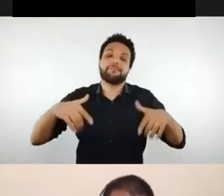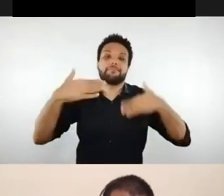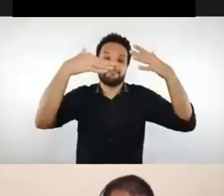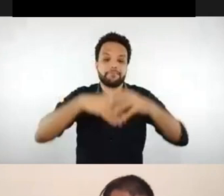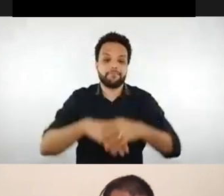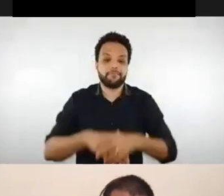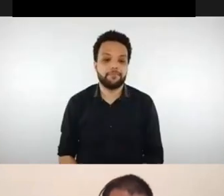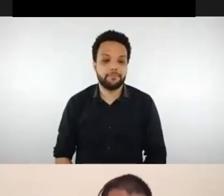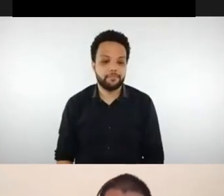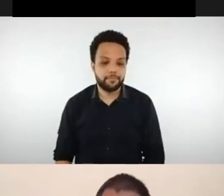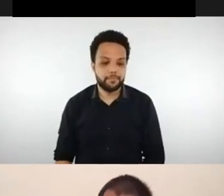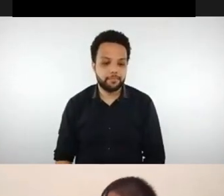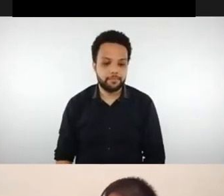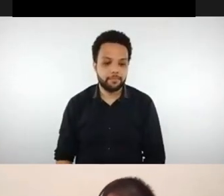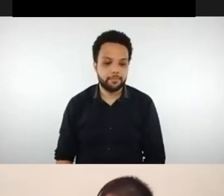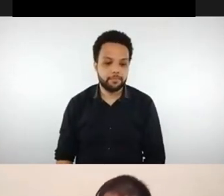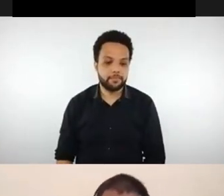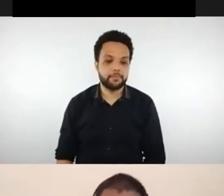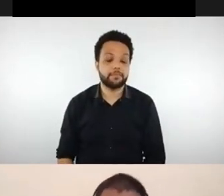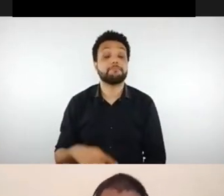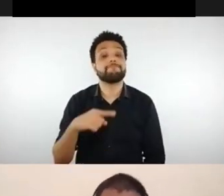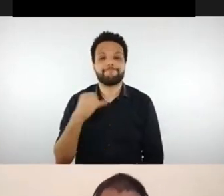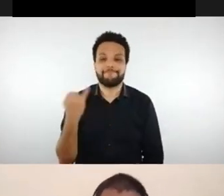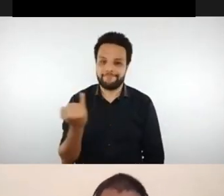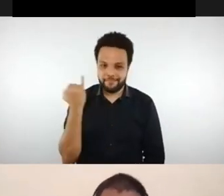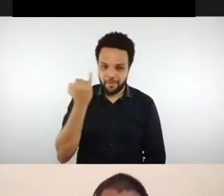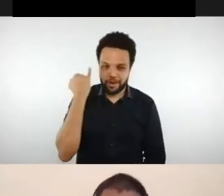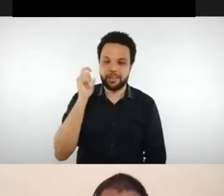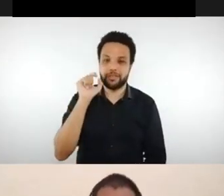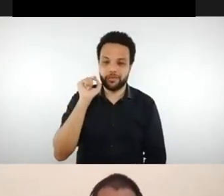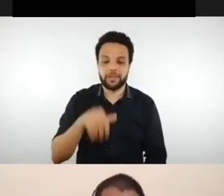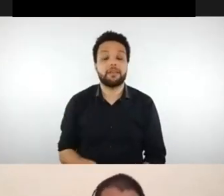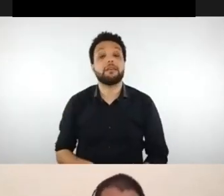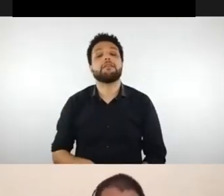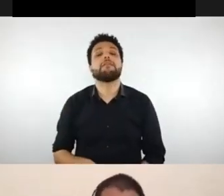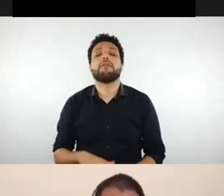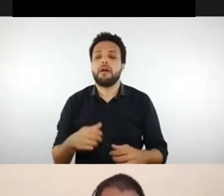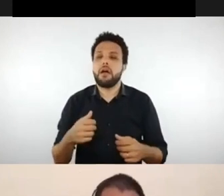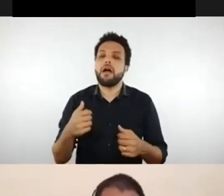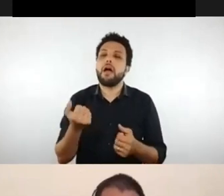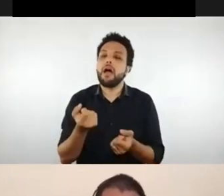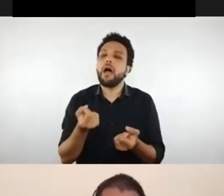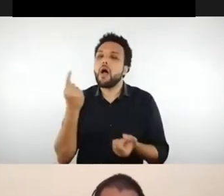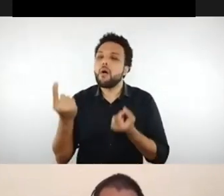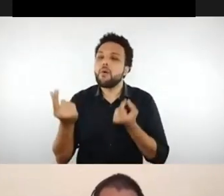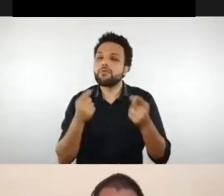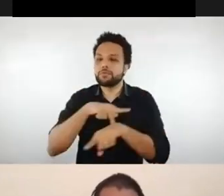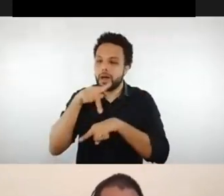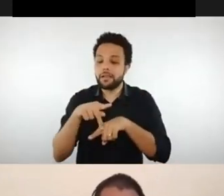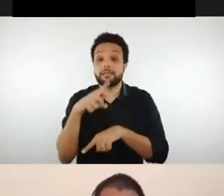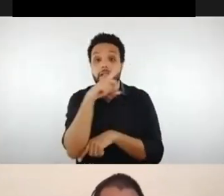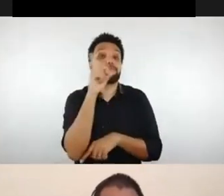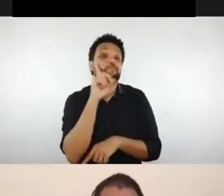É importante ver, porque o que acontece, né? Muitos países, e nos Estados Unidos, não um país, mas muitos estados, eles